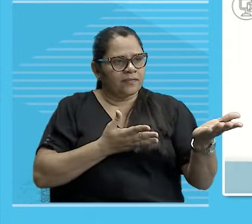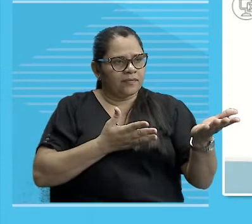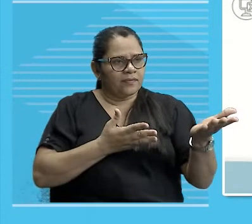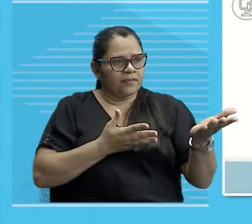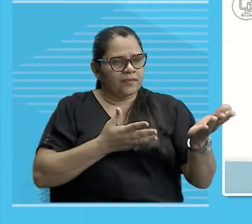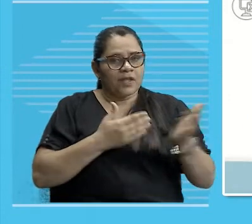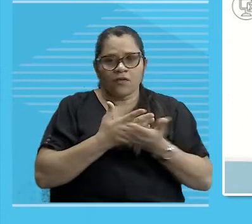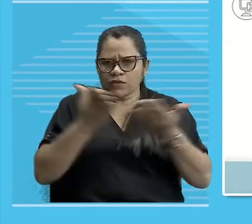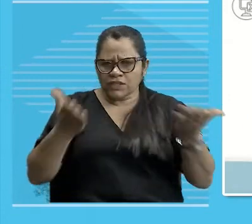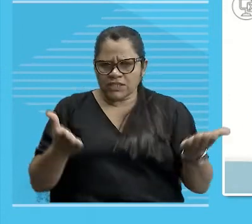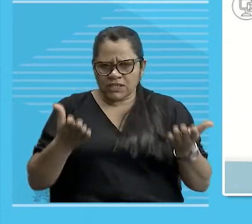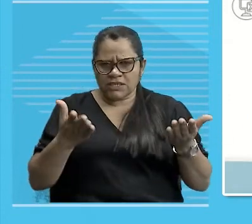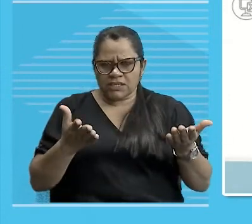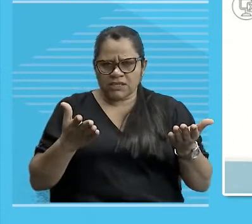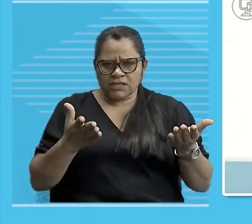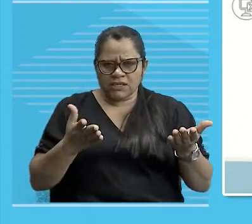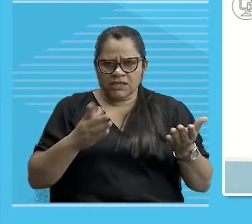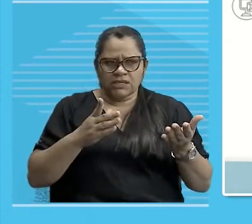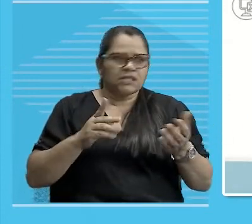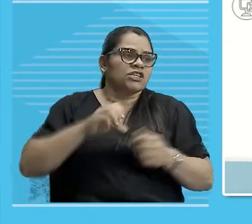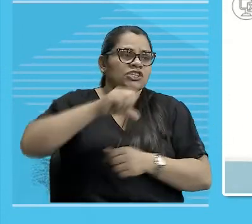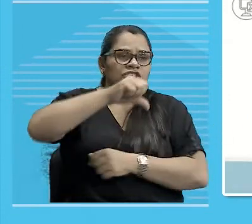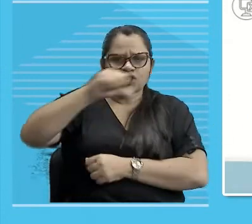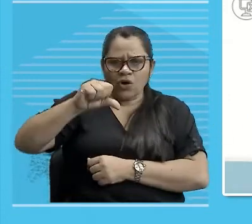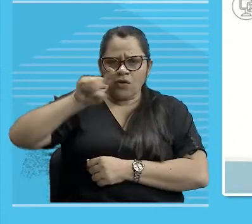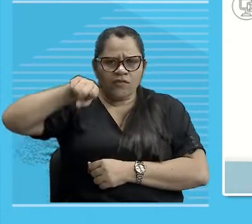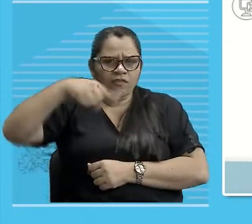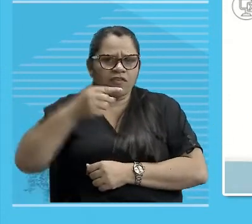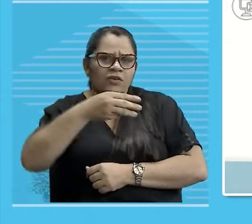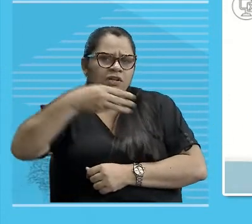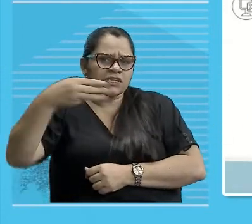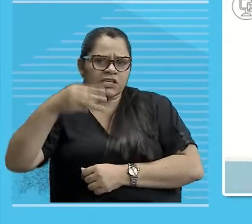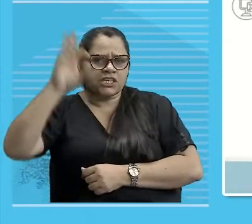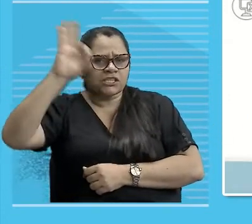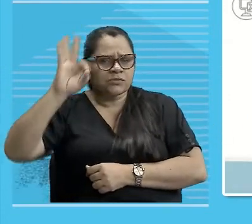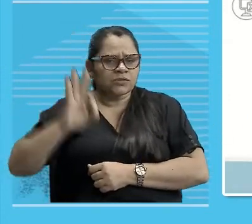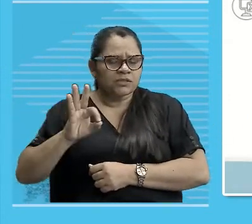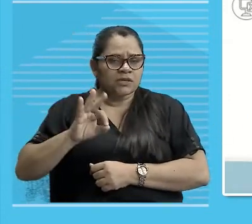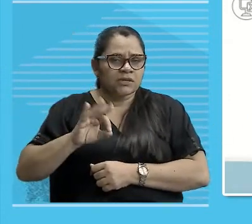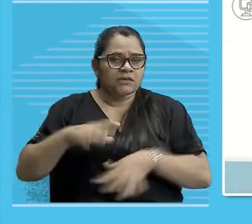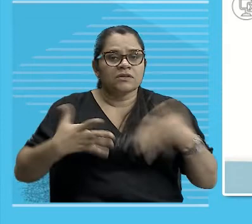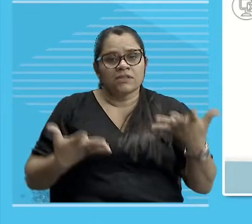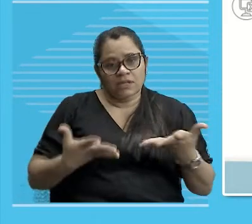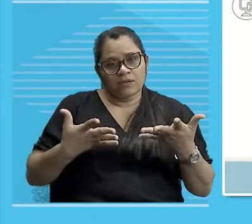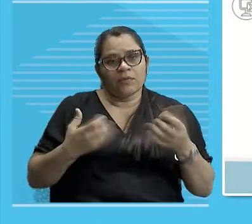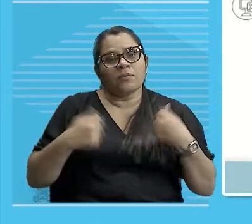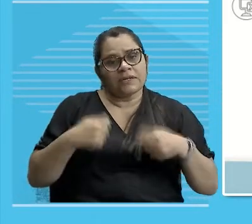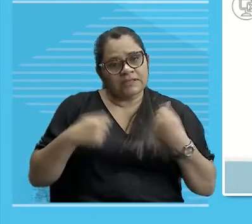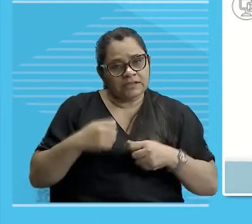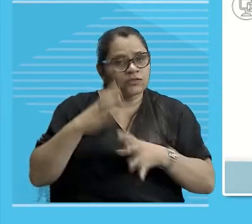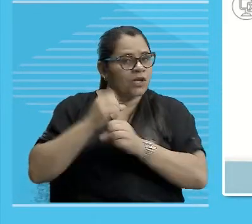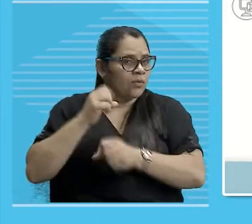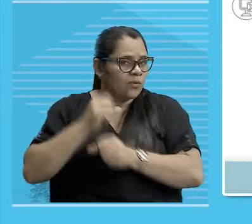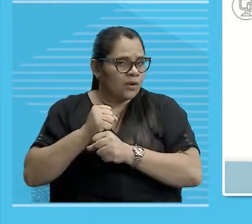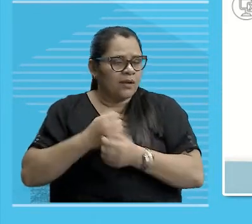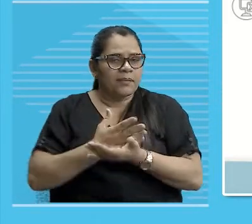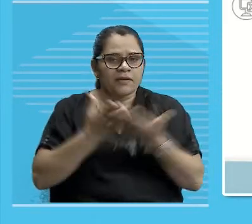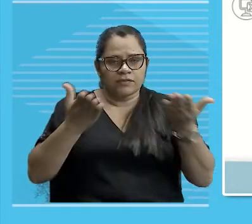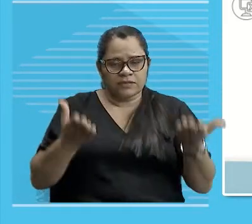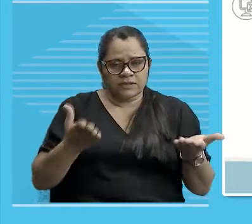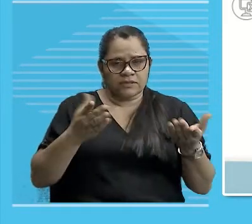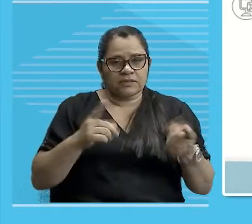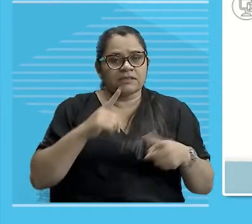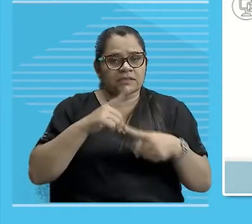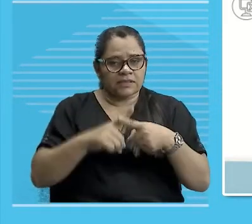Você está achando pouco, 9,3%? Porque eu quero só fazer um cálculo para você de